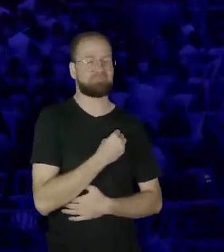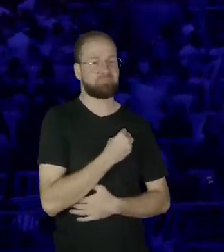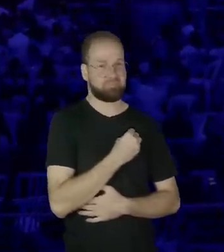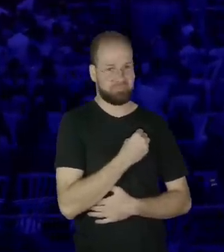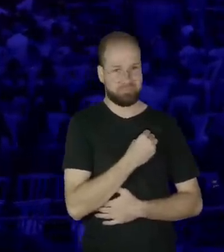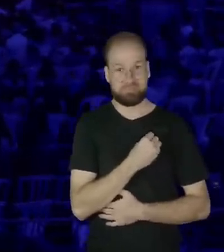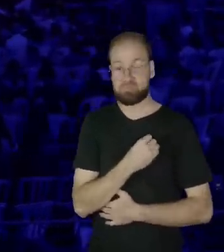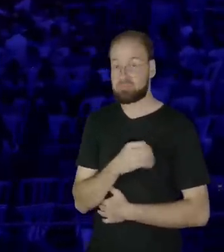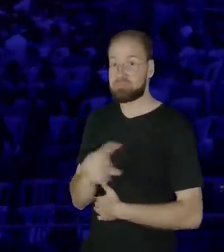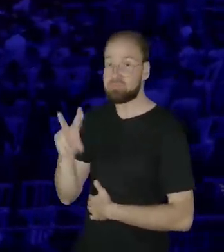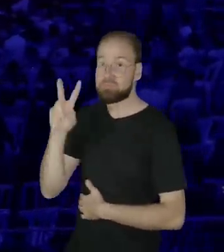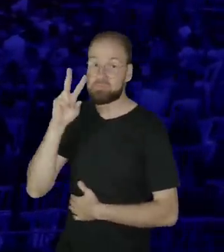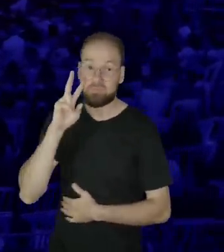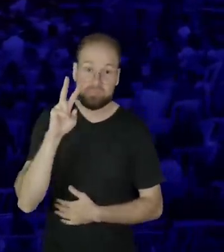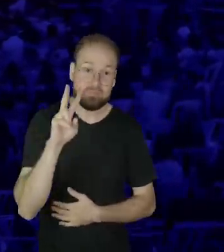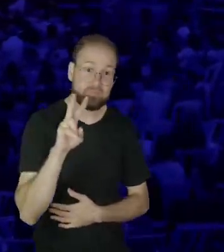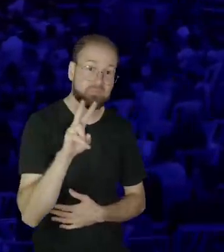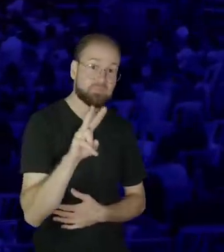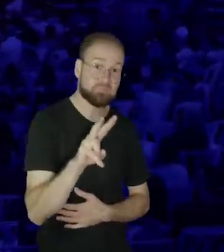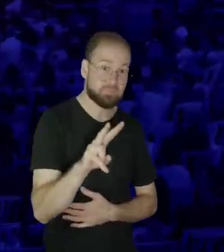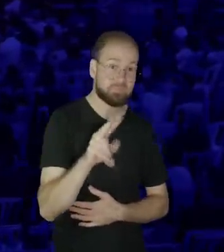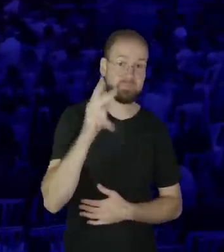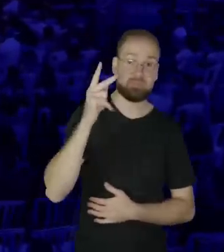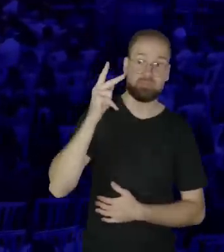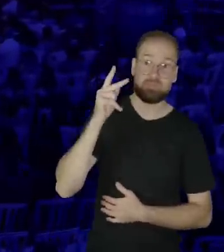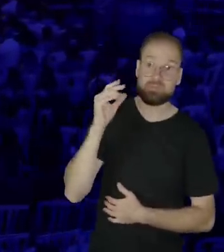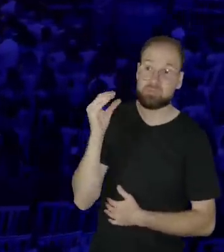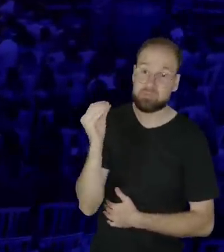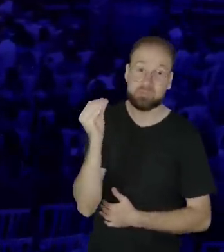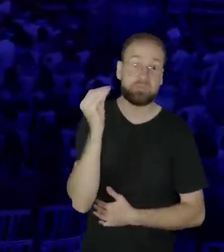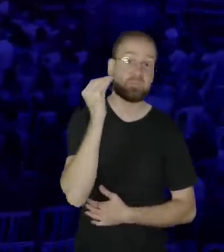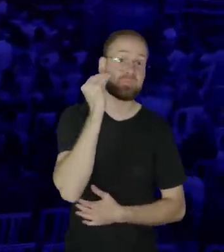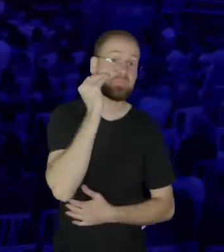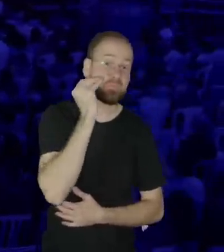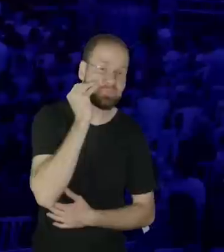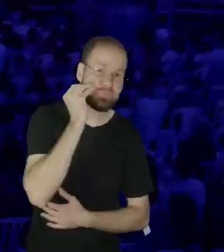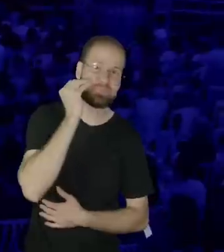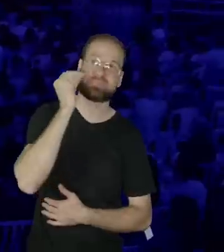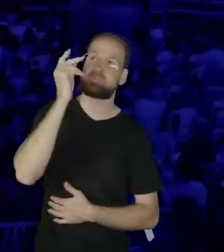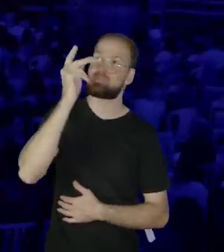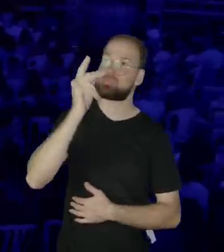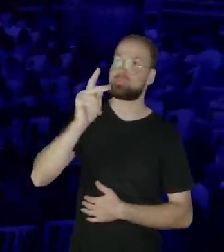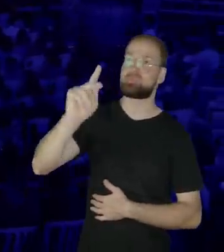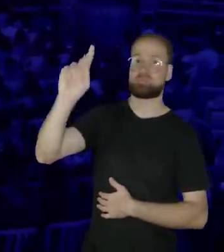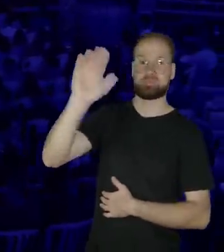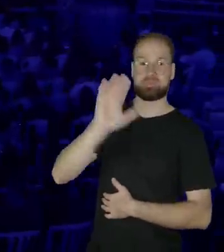pagar. Beijo o teu lado aberto